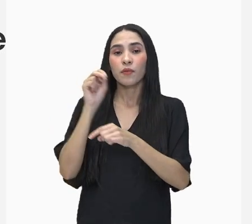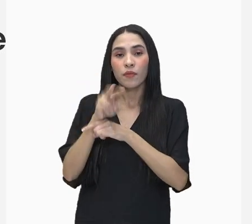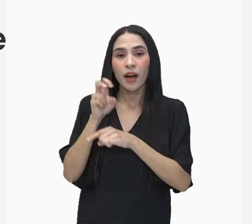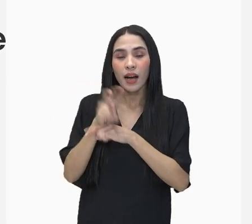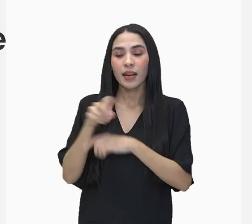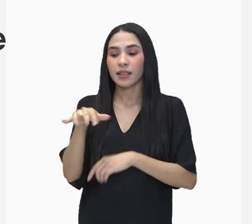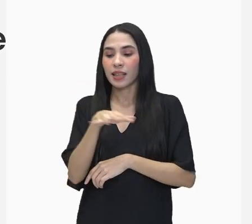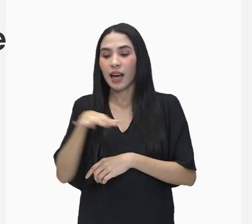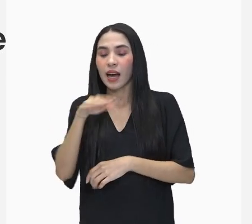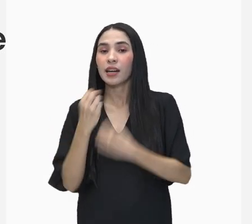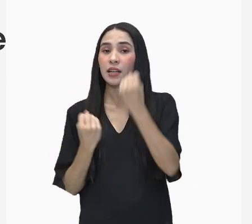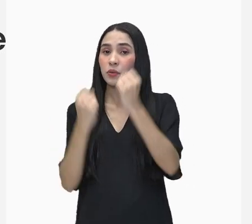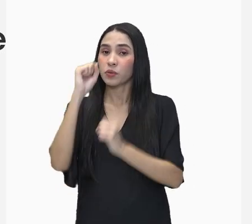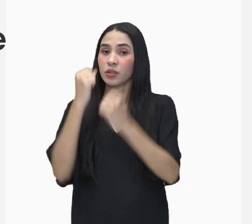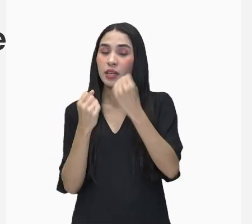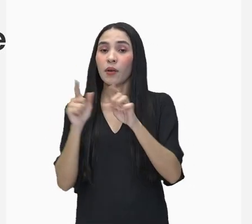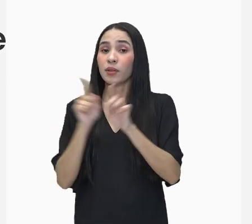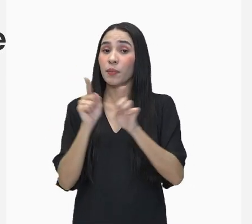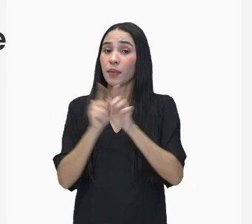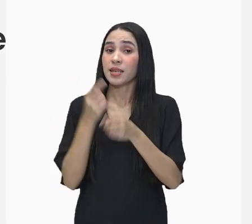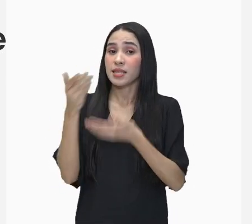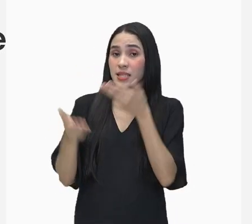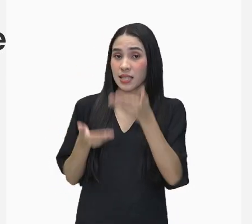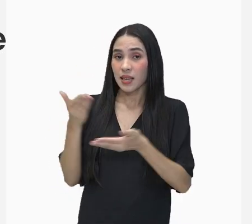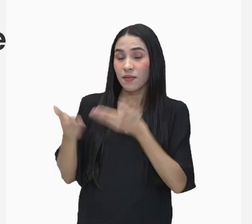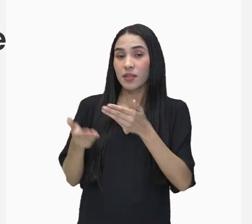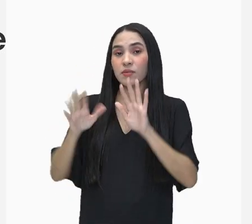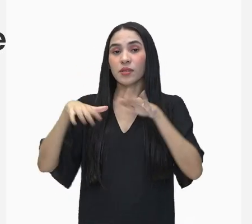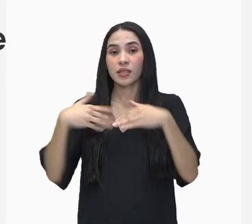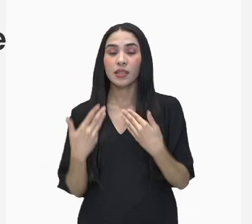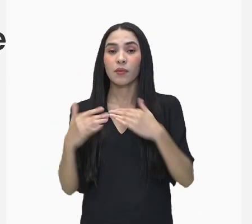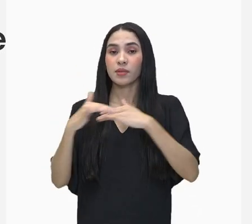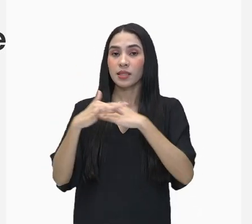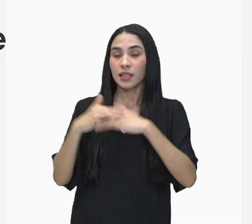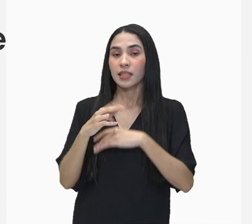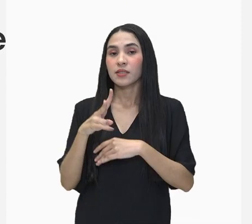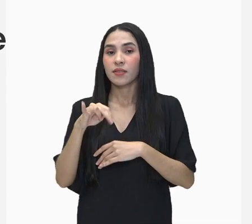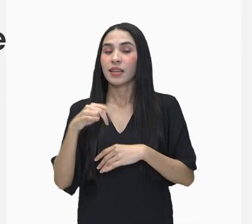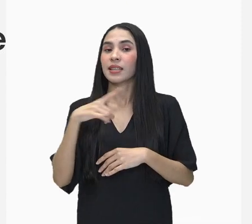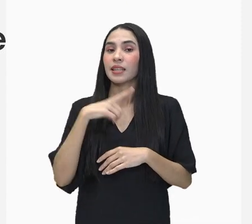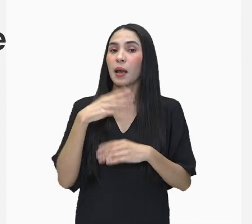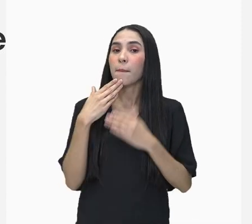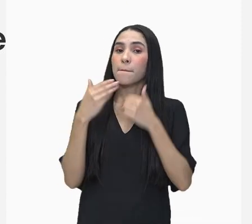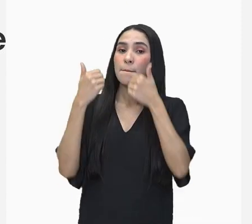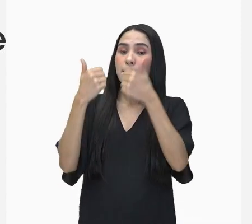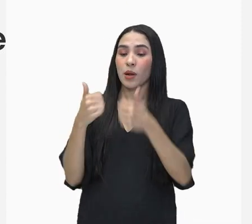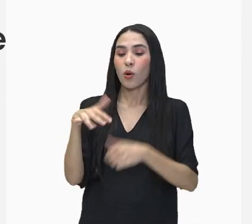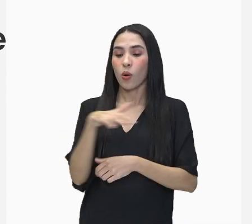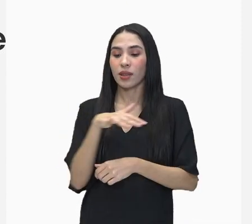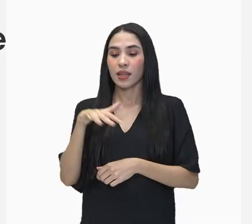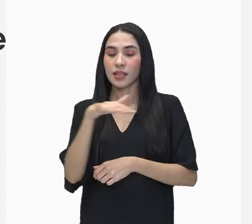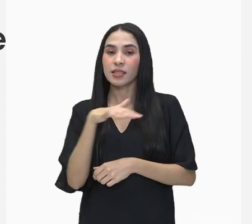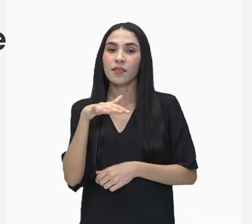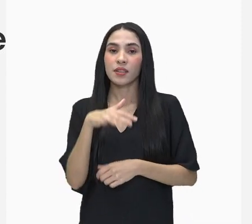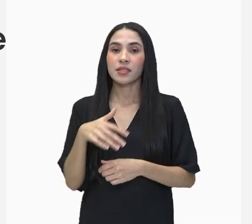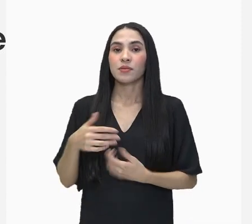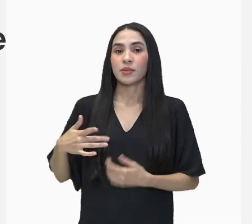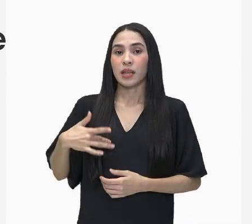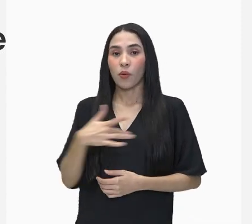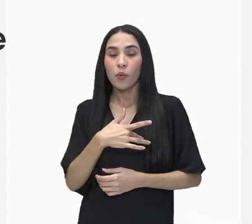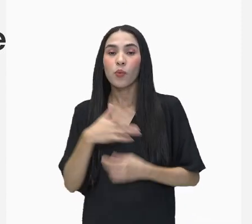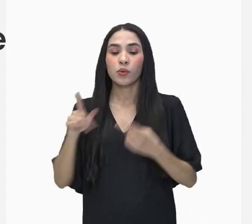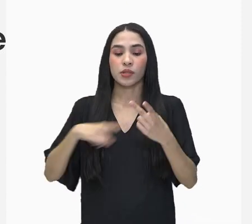setor industrial e de serviços. Então, nas cidades, nós vamos ter melhores serviços, benefícios na área da saúde, da